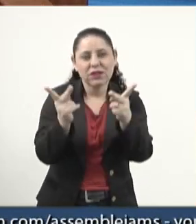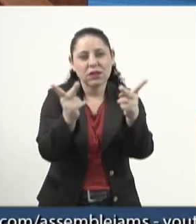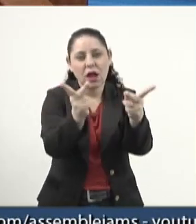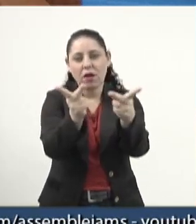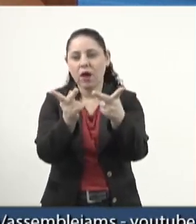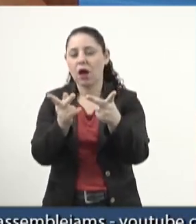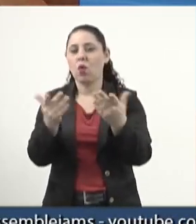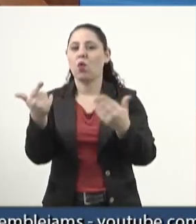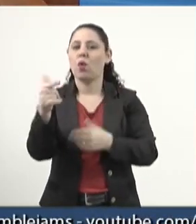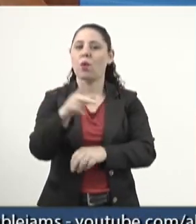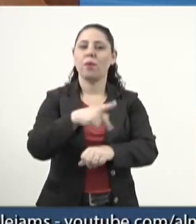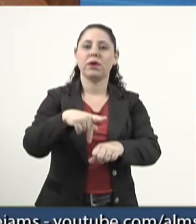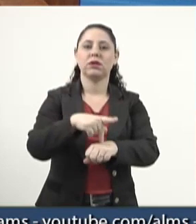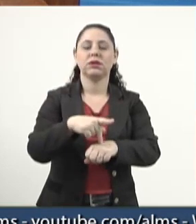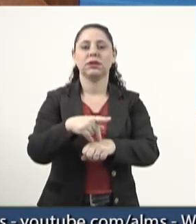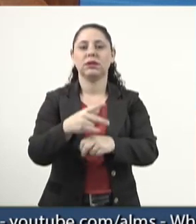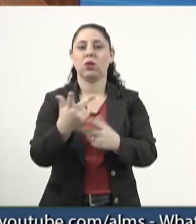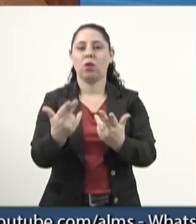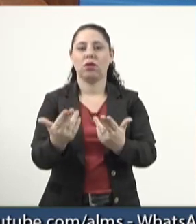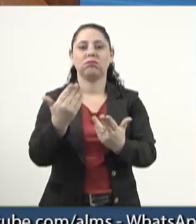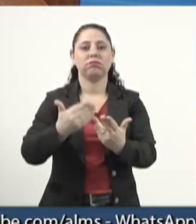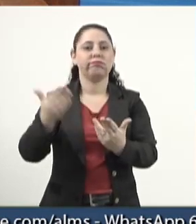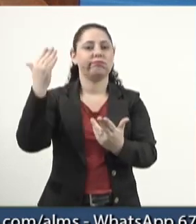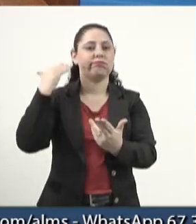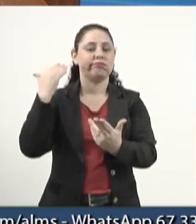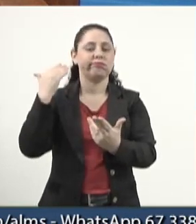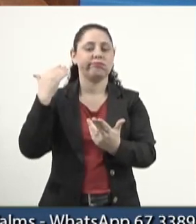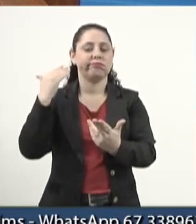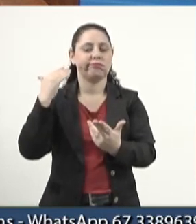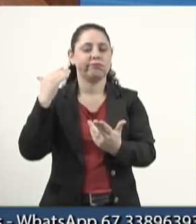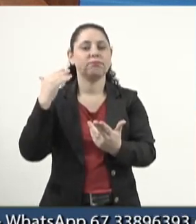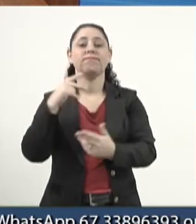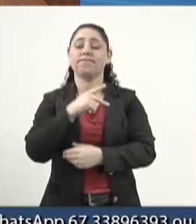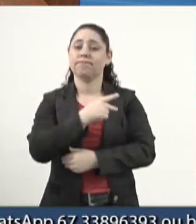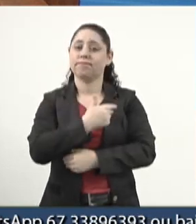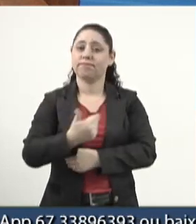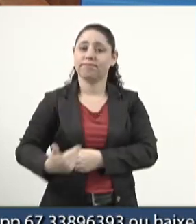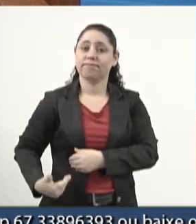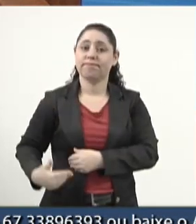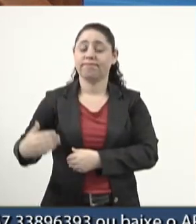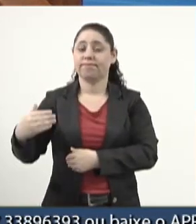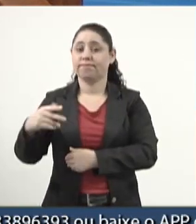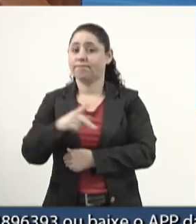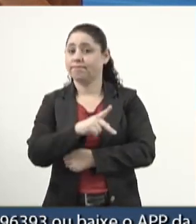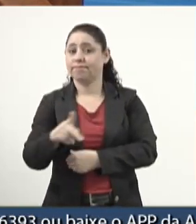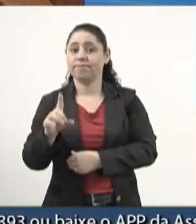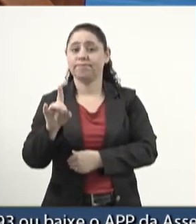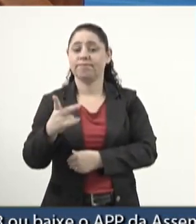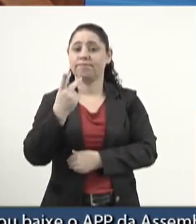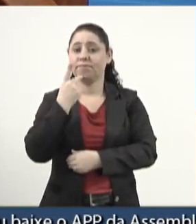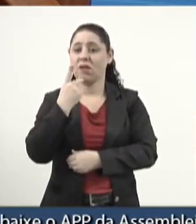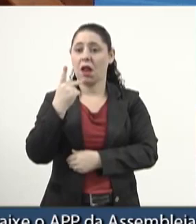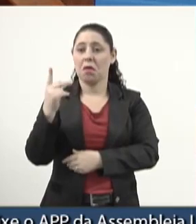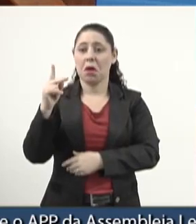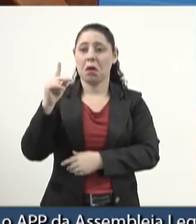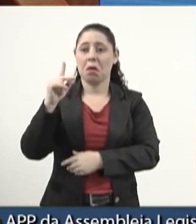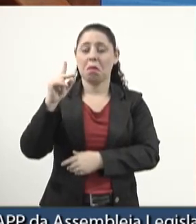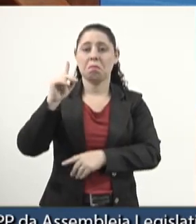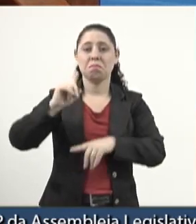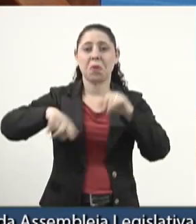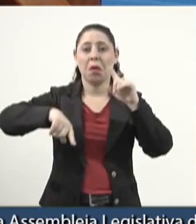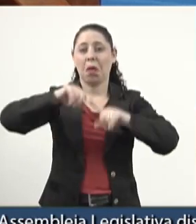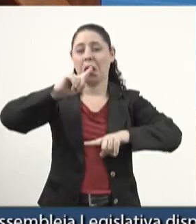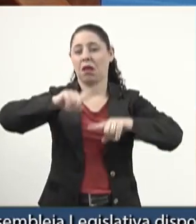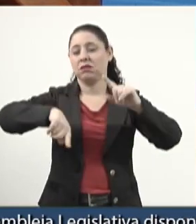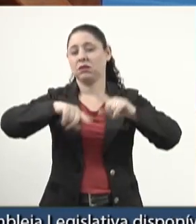outros países, como passava vergonha no governo anterior, um presidente que só falava asneira, né,